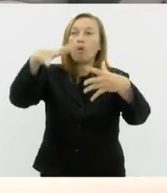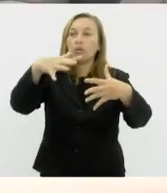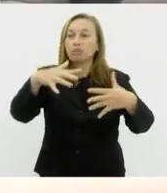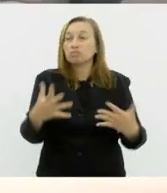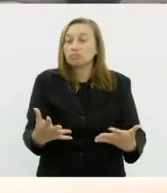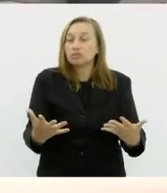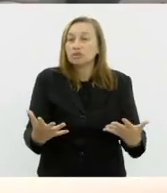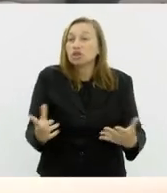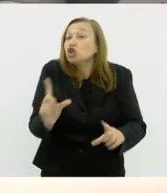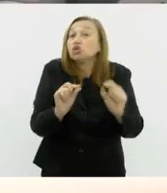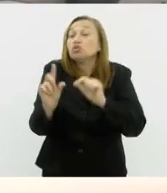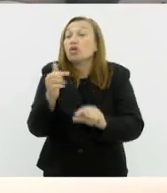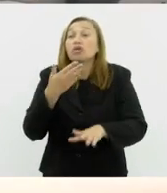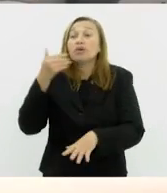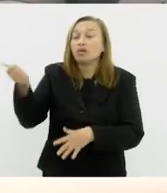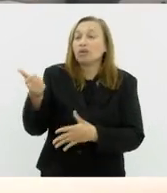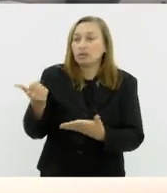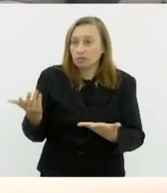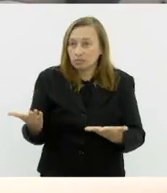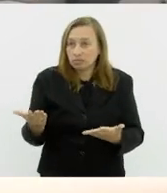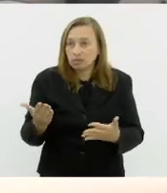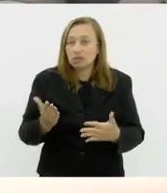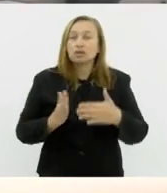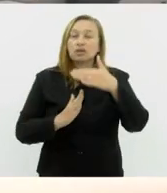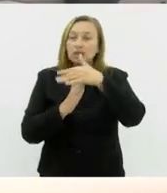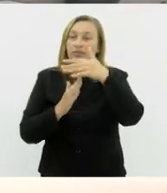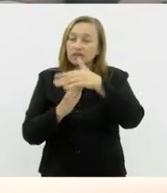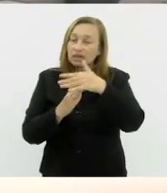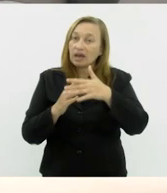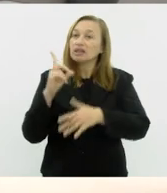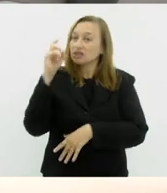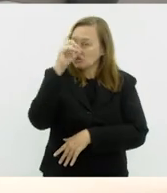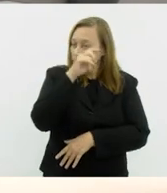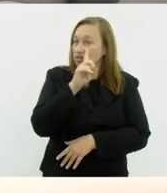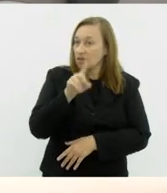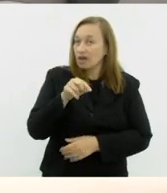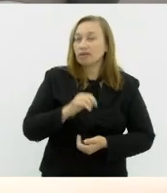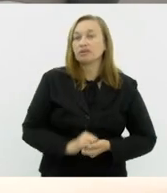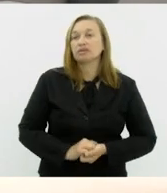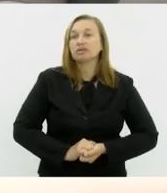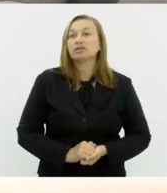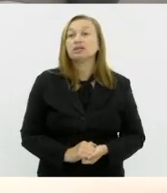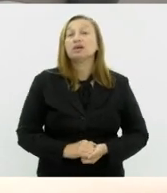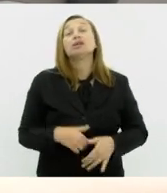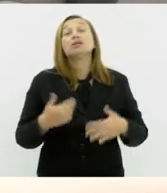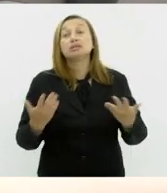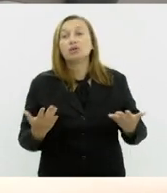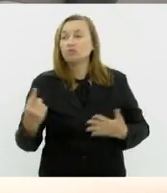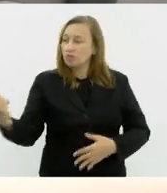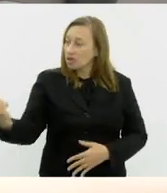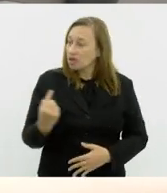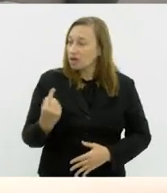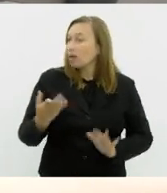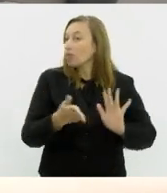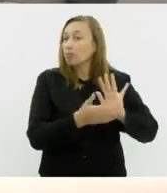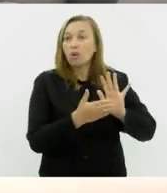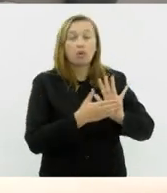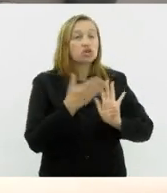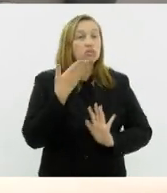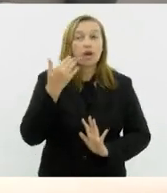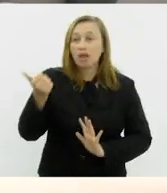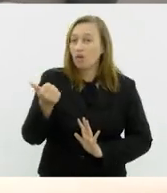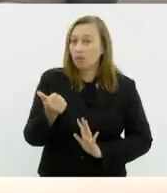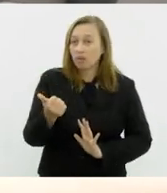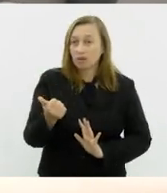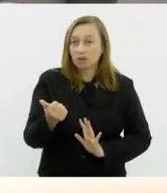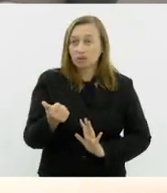diga que esse instrumento é limitado, e é difícil, e é, que venha aqui e proponha algo mais efetivo